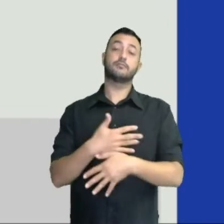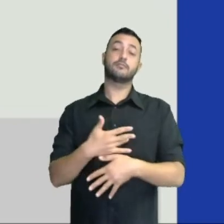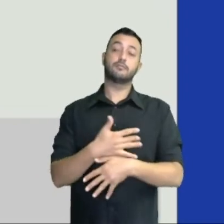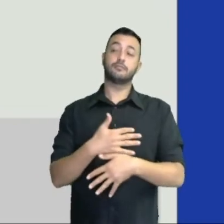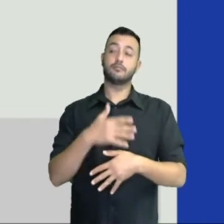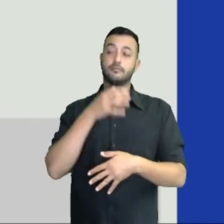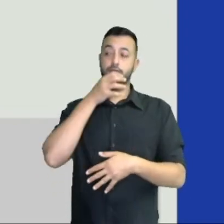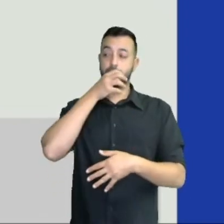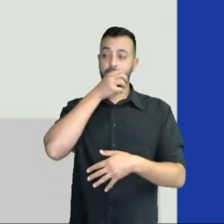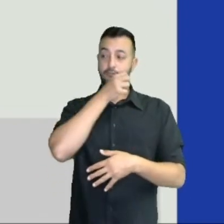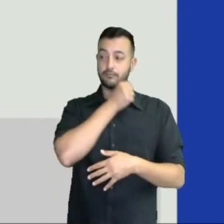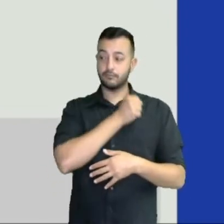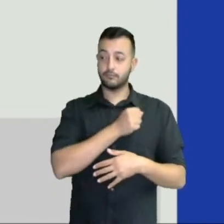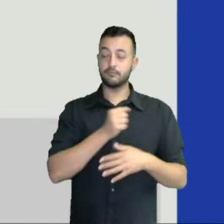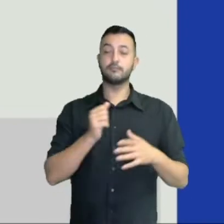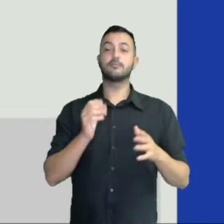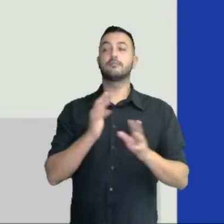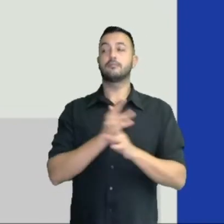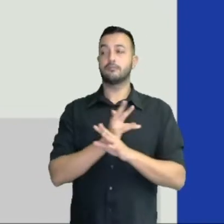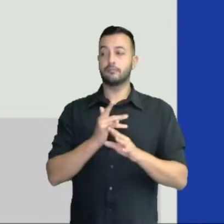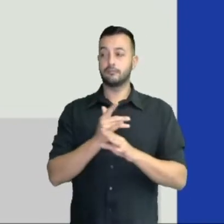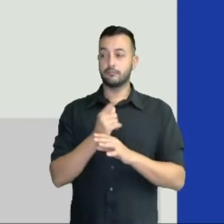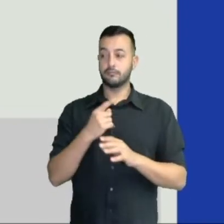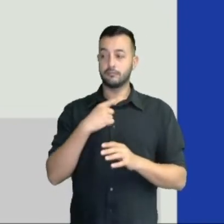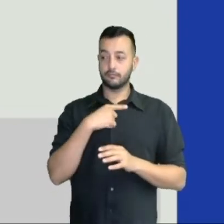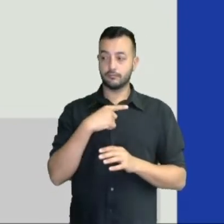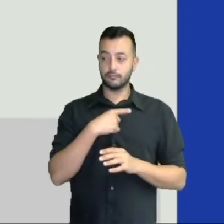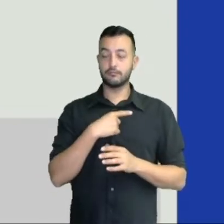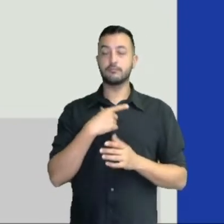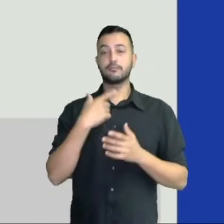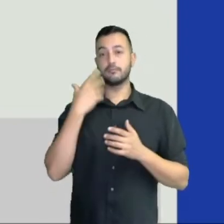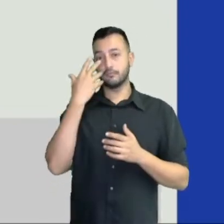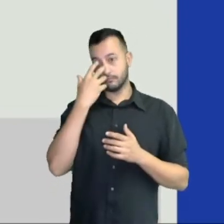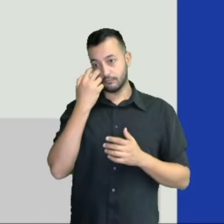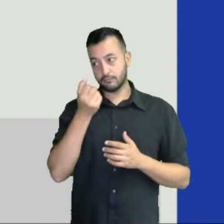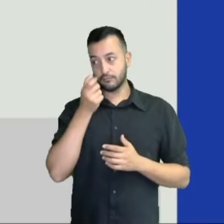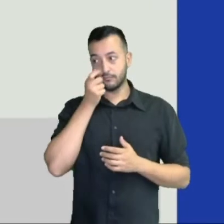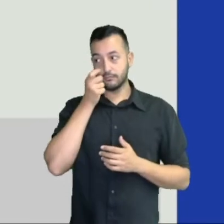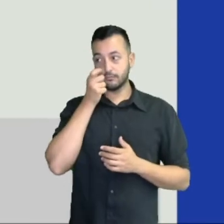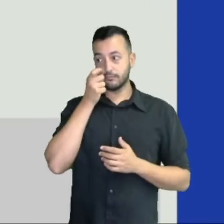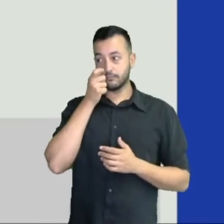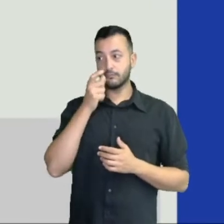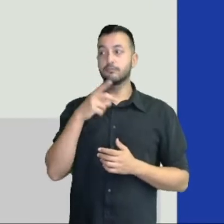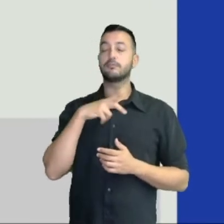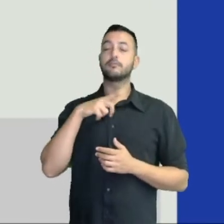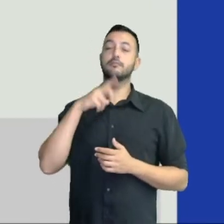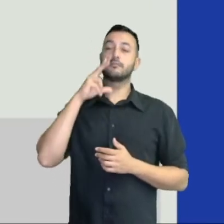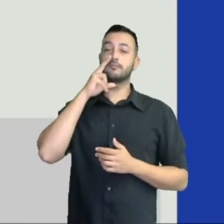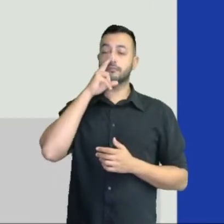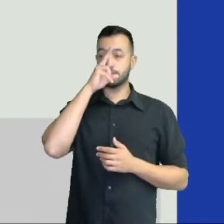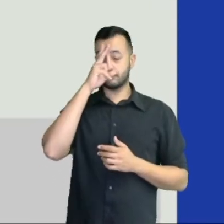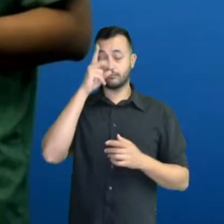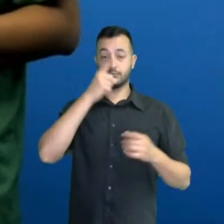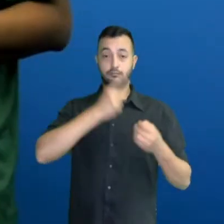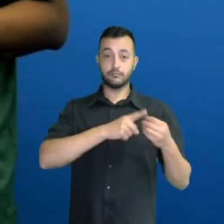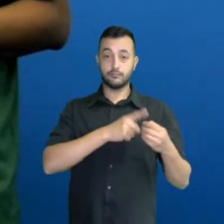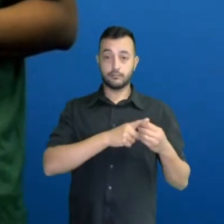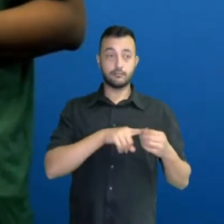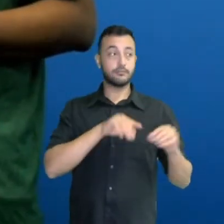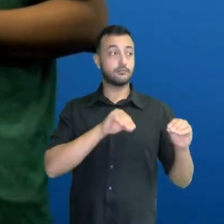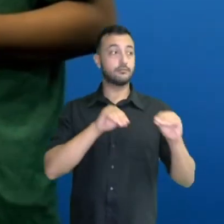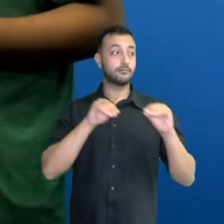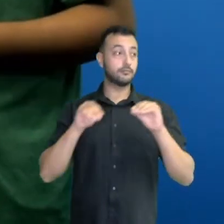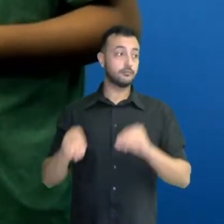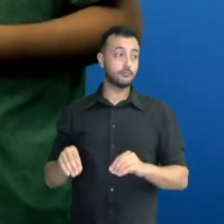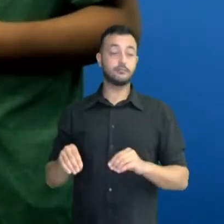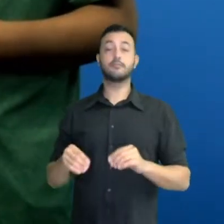muito rapidamente, tem tido uma atração muito grande das pessoas vindo do interior e